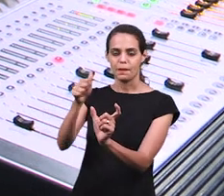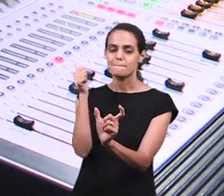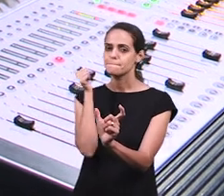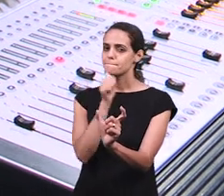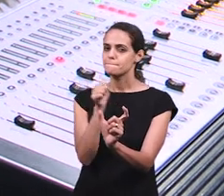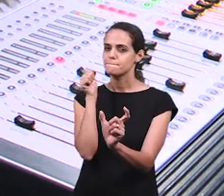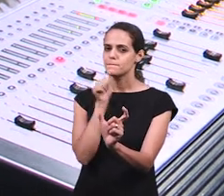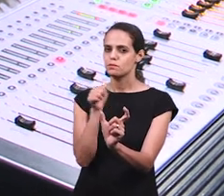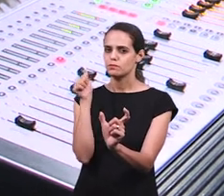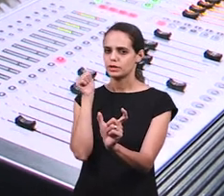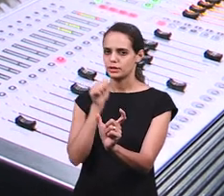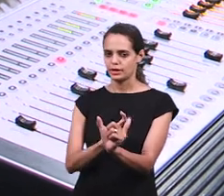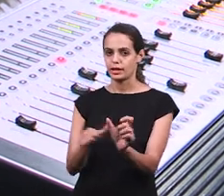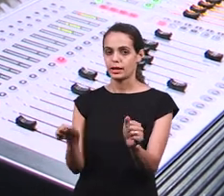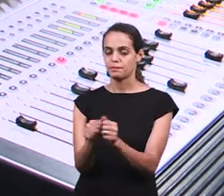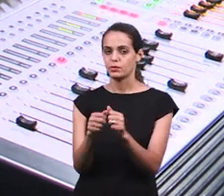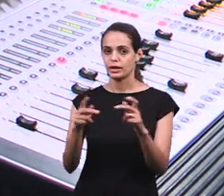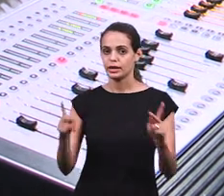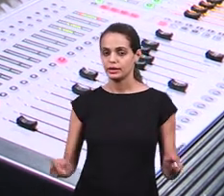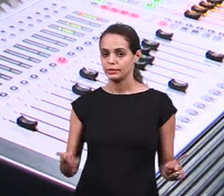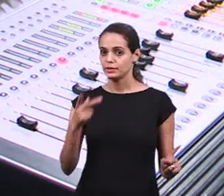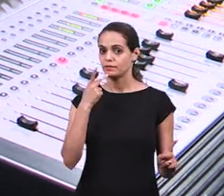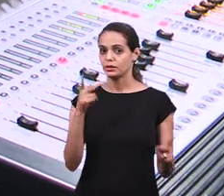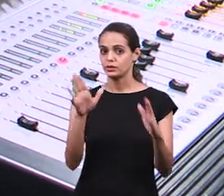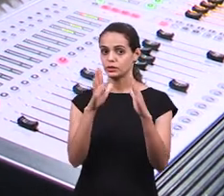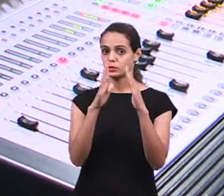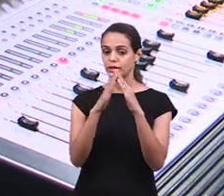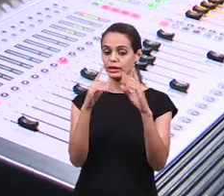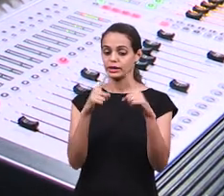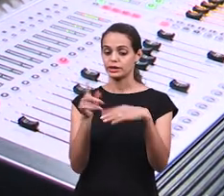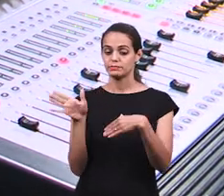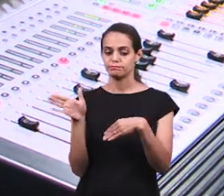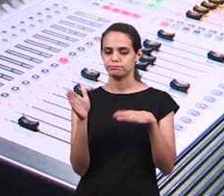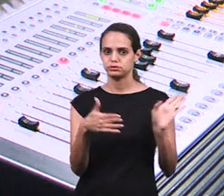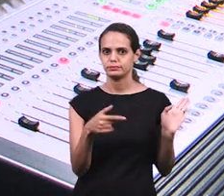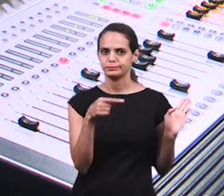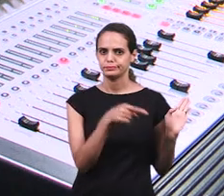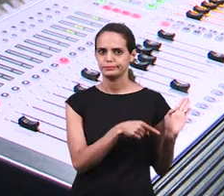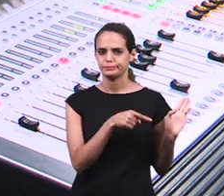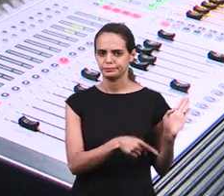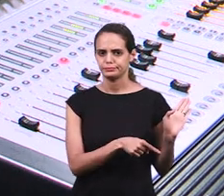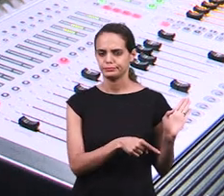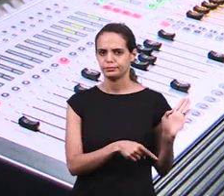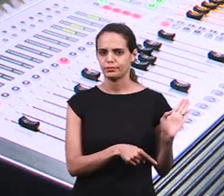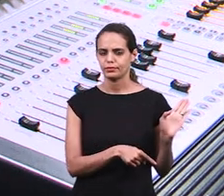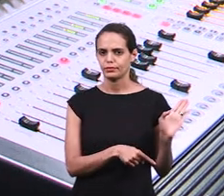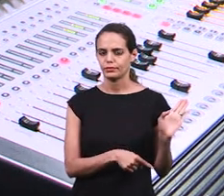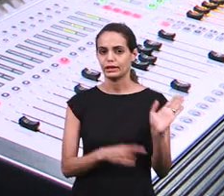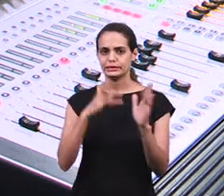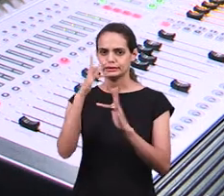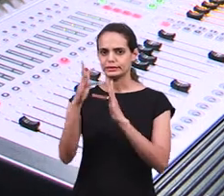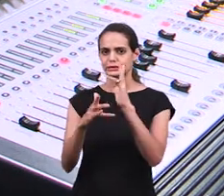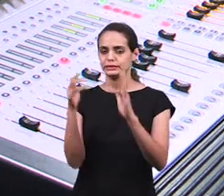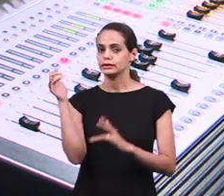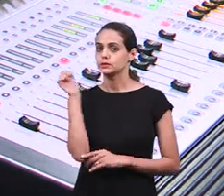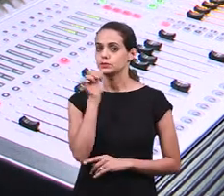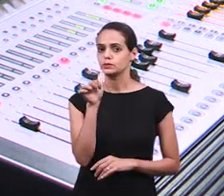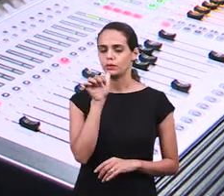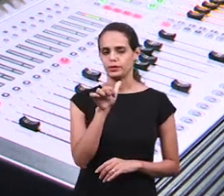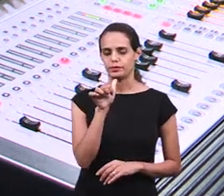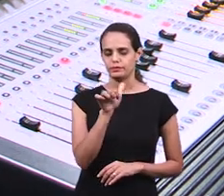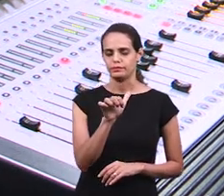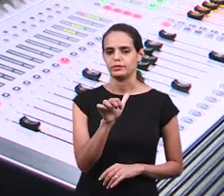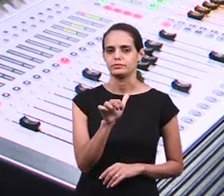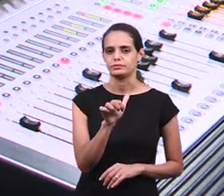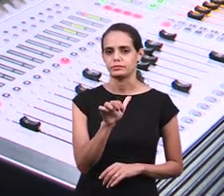ali no livro de Apocalipse, refere-se profeticamente à igreja infiel. E a palavra noiva, né, ou esposa,